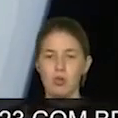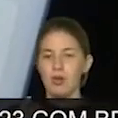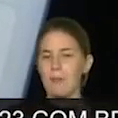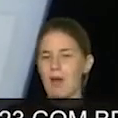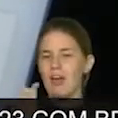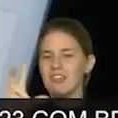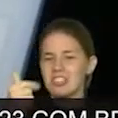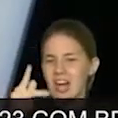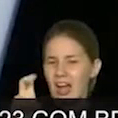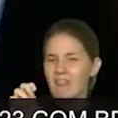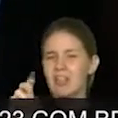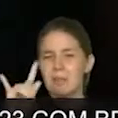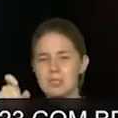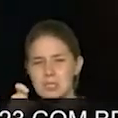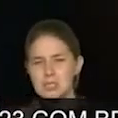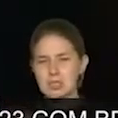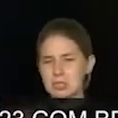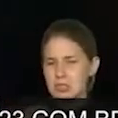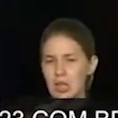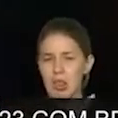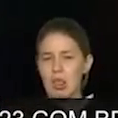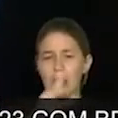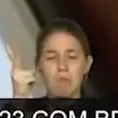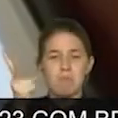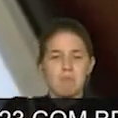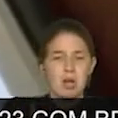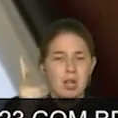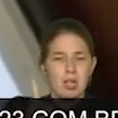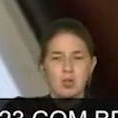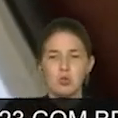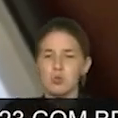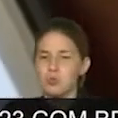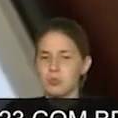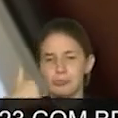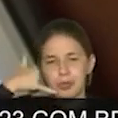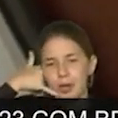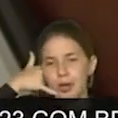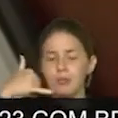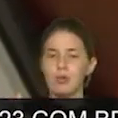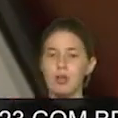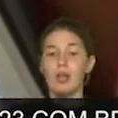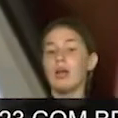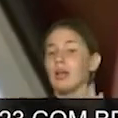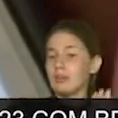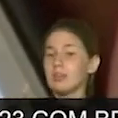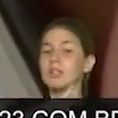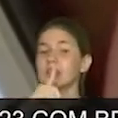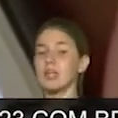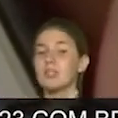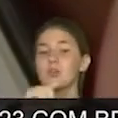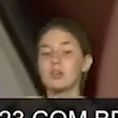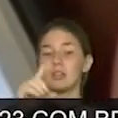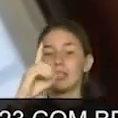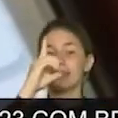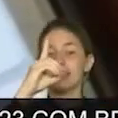Pix, muitas vezes, são cadastradas com o mesmo número de telefone, só que tem DDDs